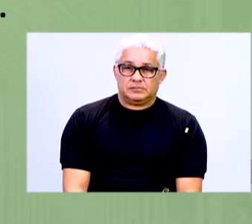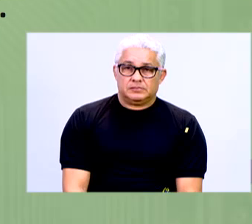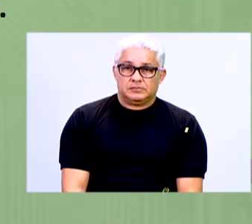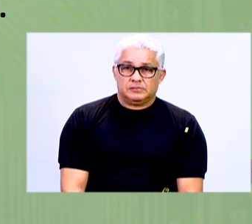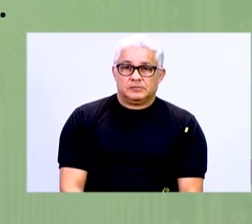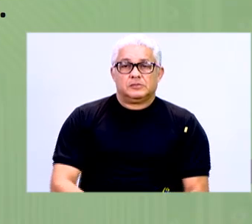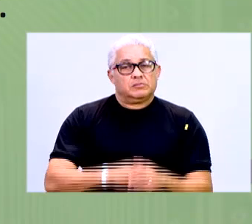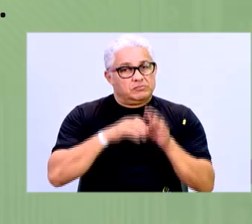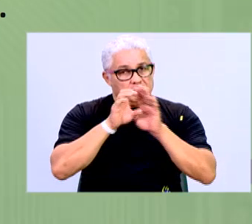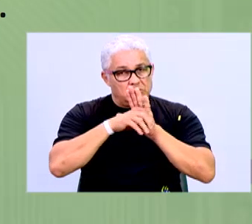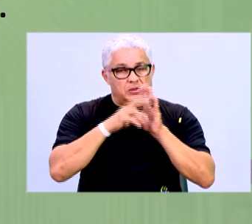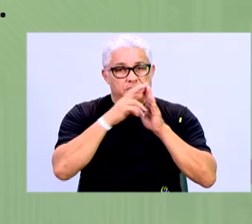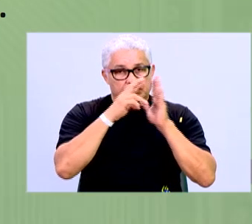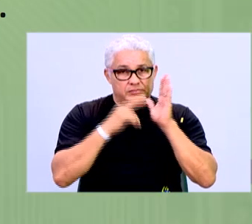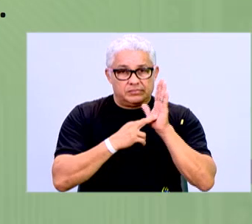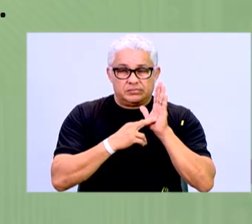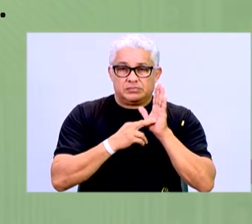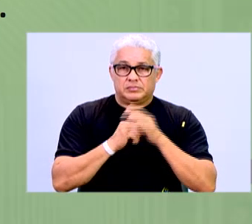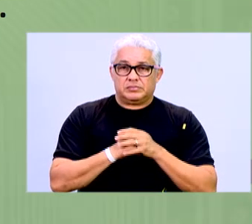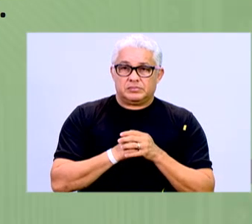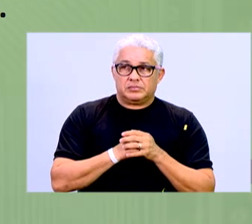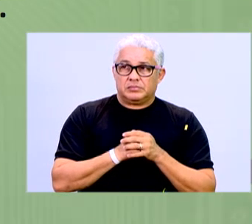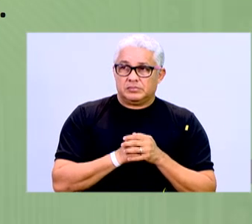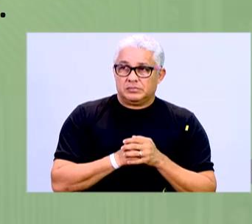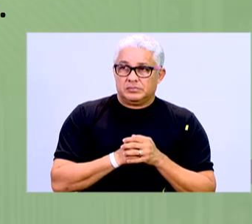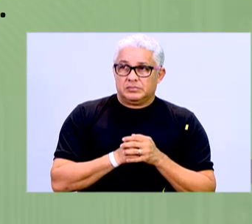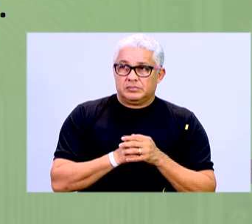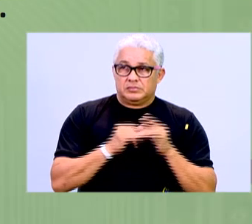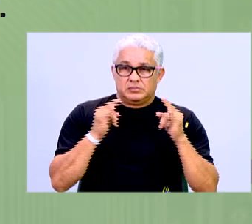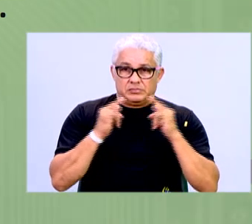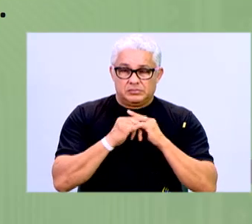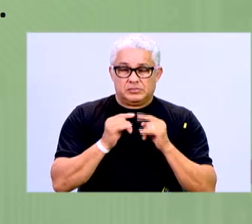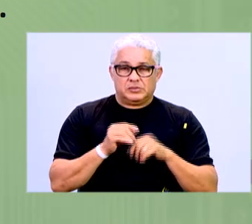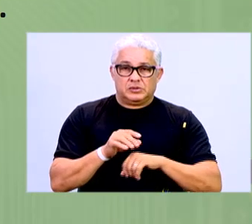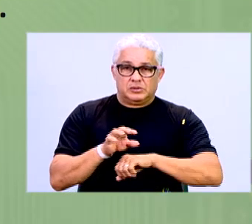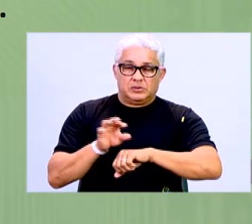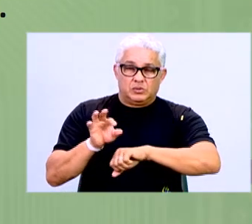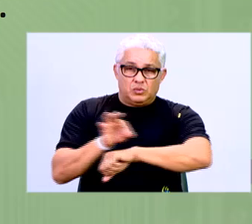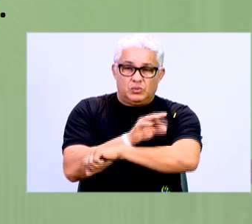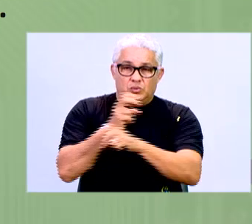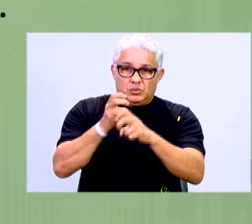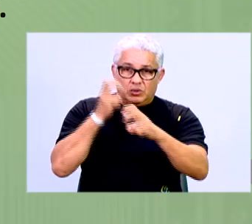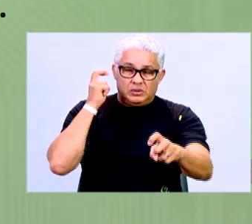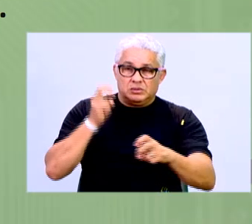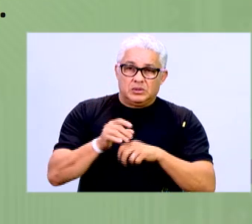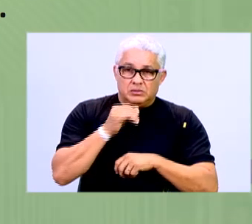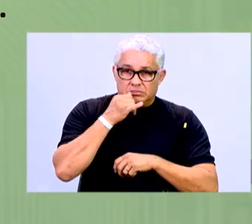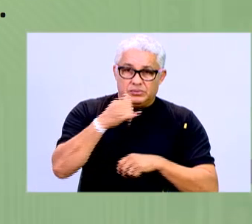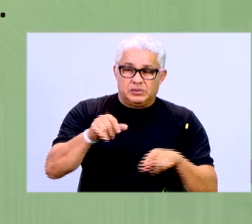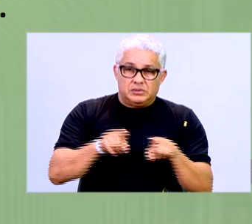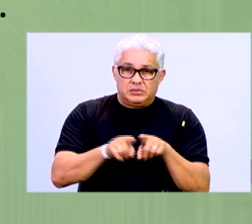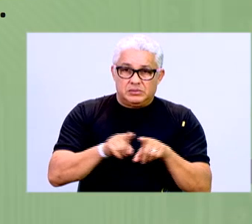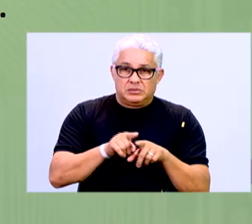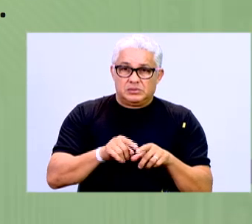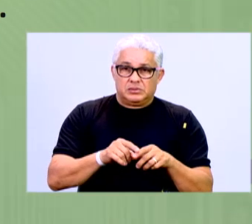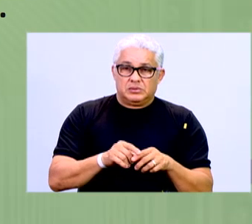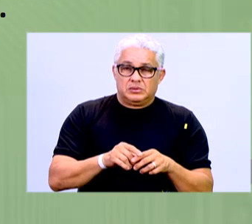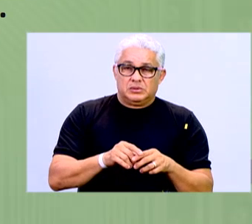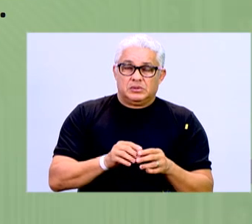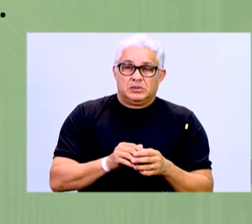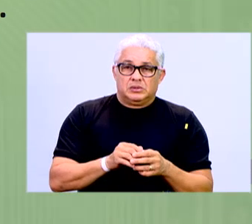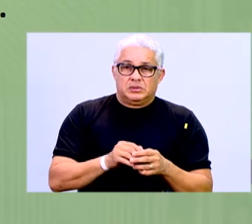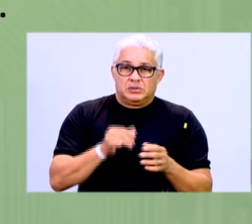da norma do Instituto de Engenharia Elétrica e Eletrônica, um